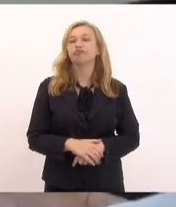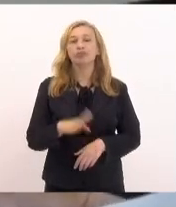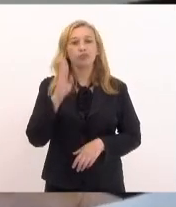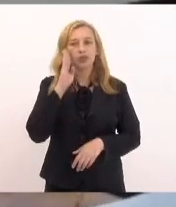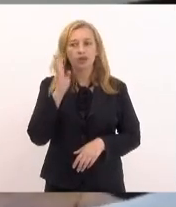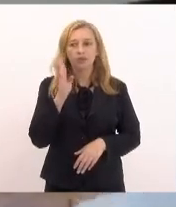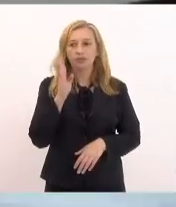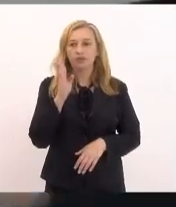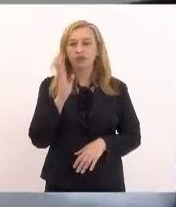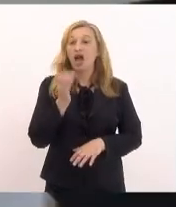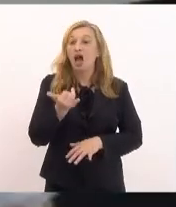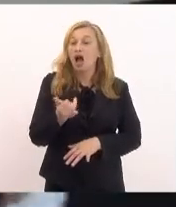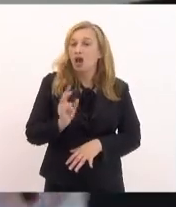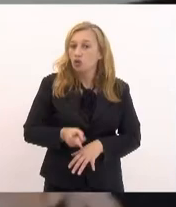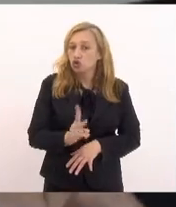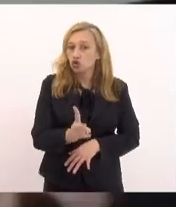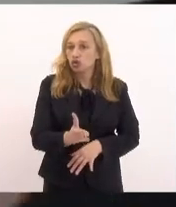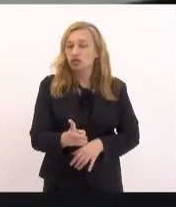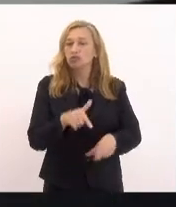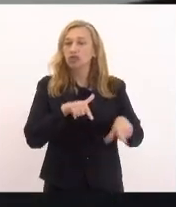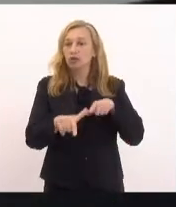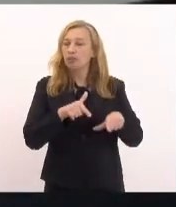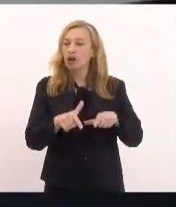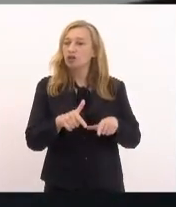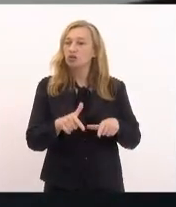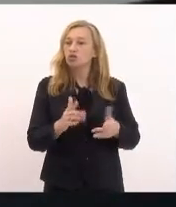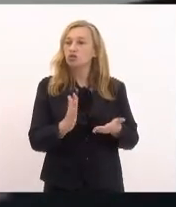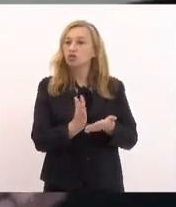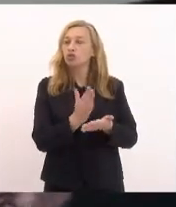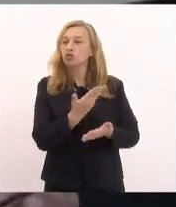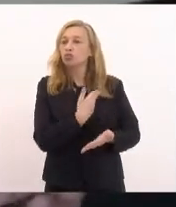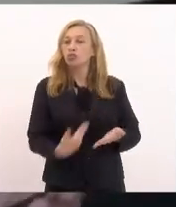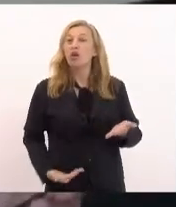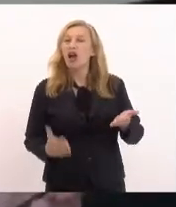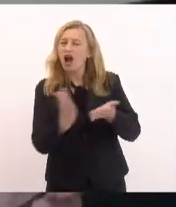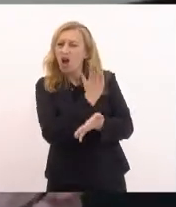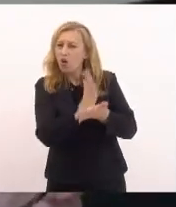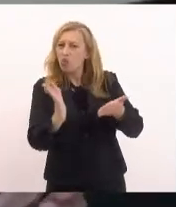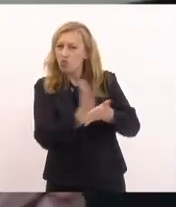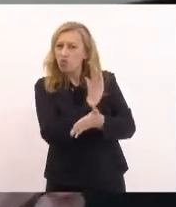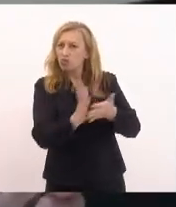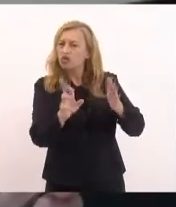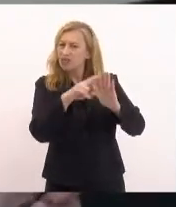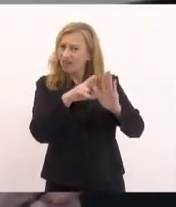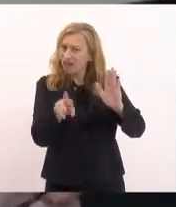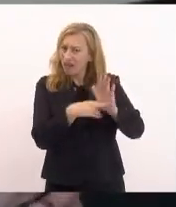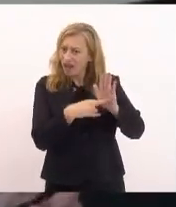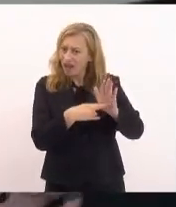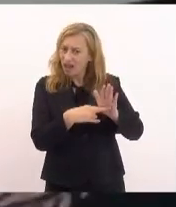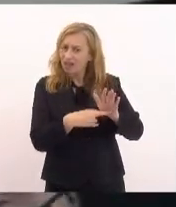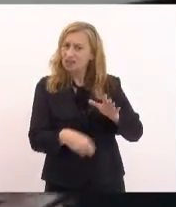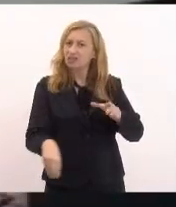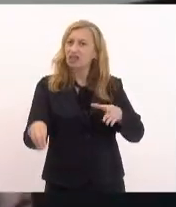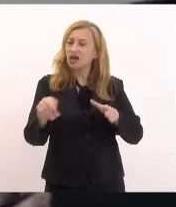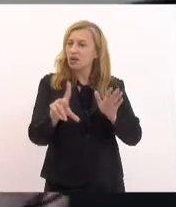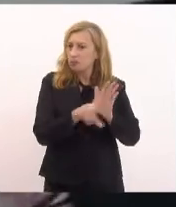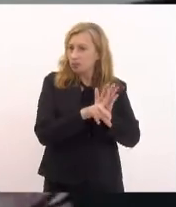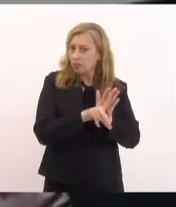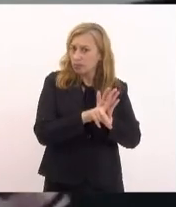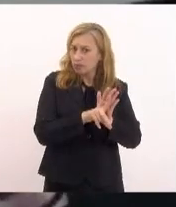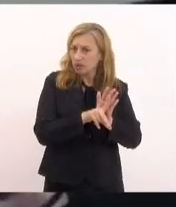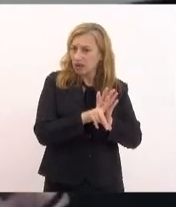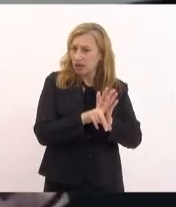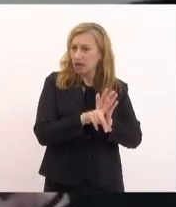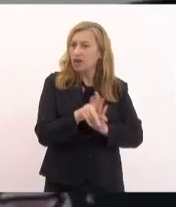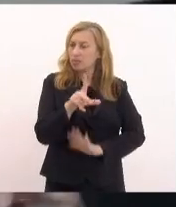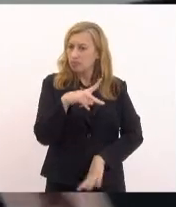for essencial, a continuidade do serviço público. Então, algumas ressalvas previstas na própria legislação que